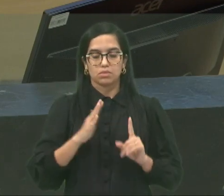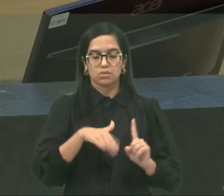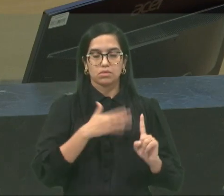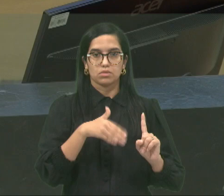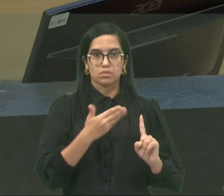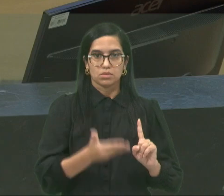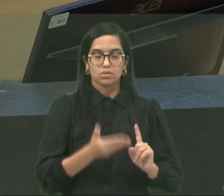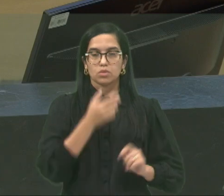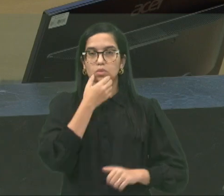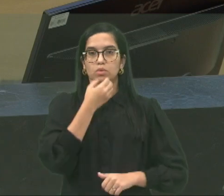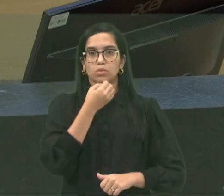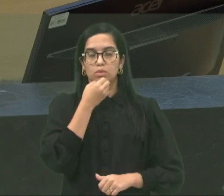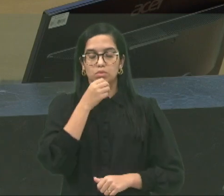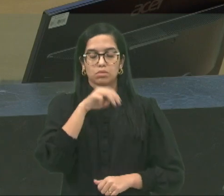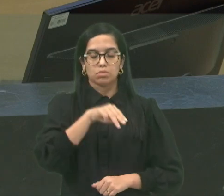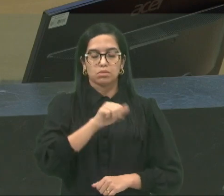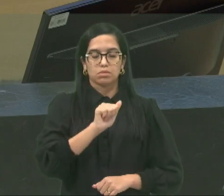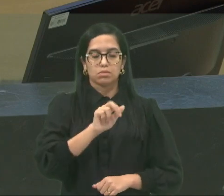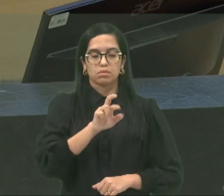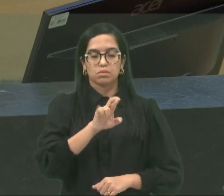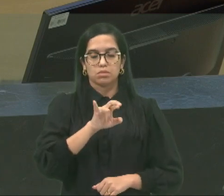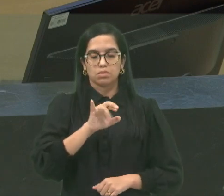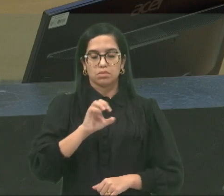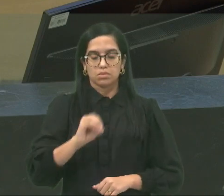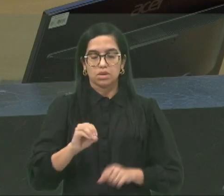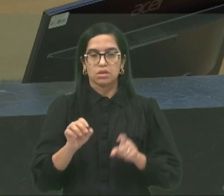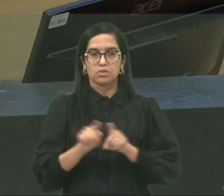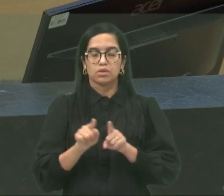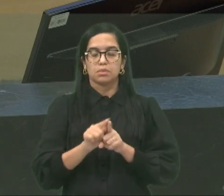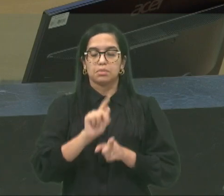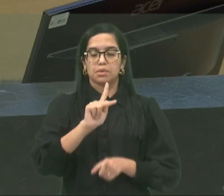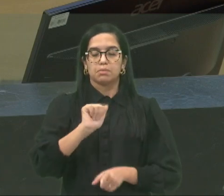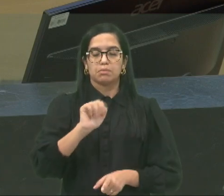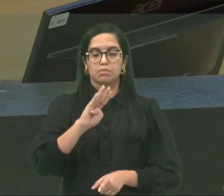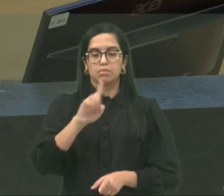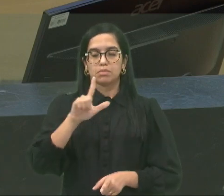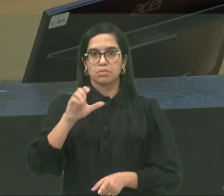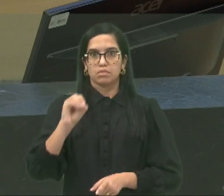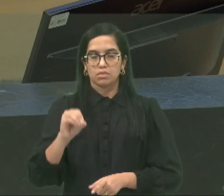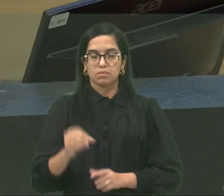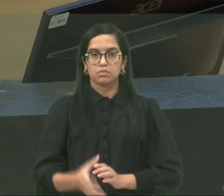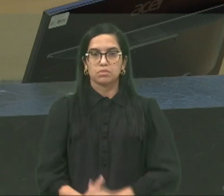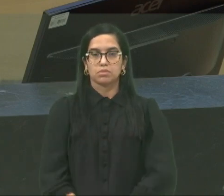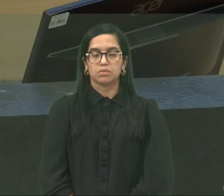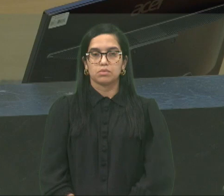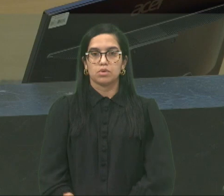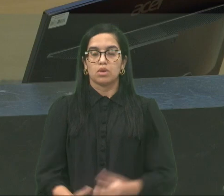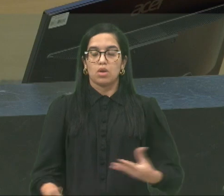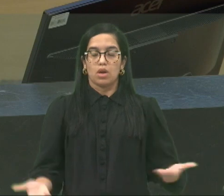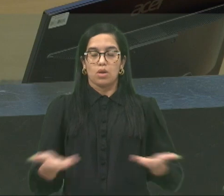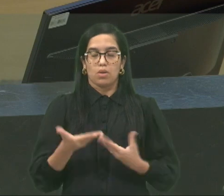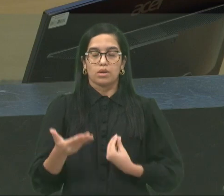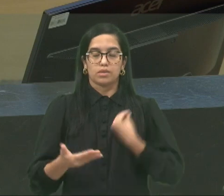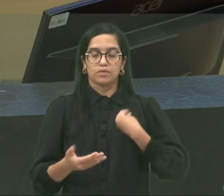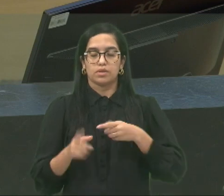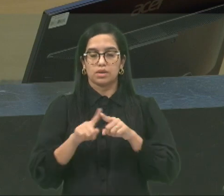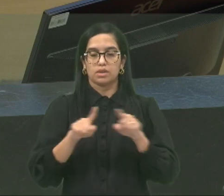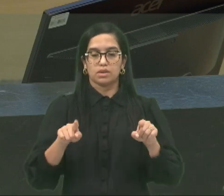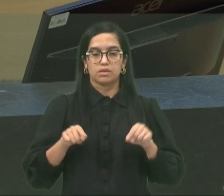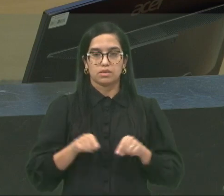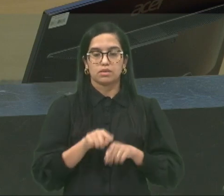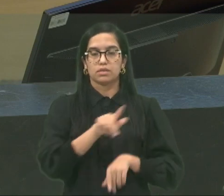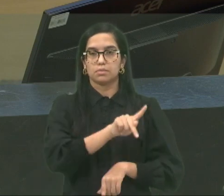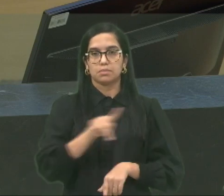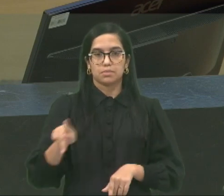os senhores Mário Lúcio Pereira e o senhor Pablo Nunes, que se encontram no gabinete da